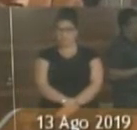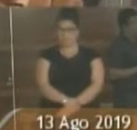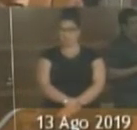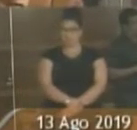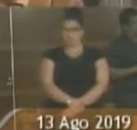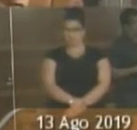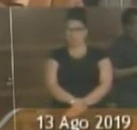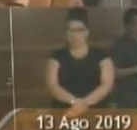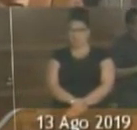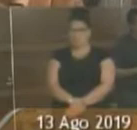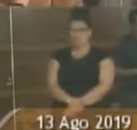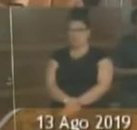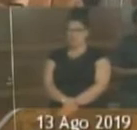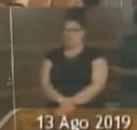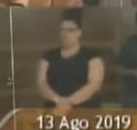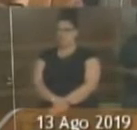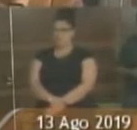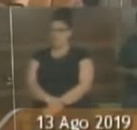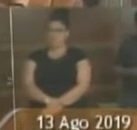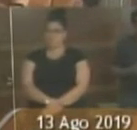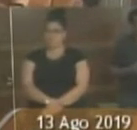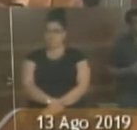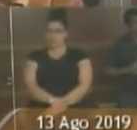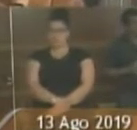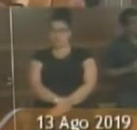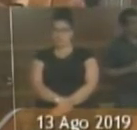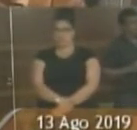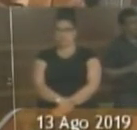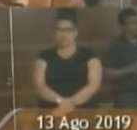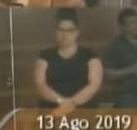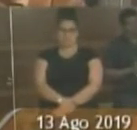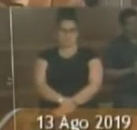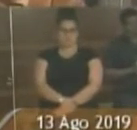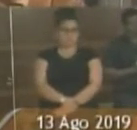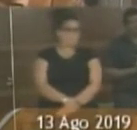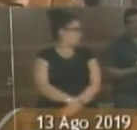Olha, fato inédito aqui, mas tudo bem.